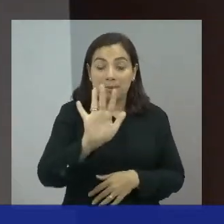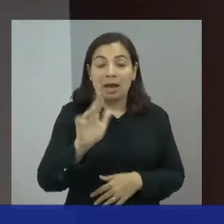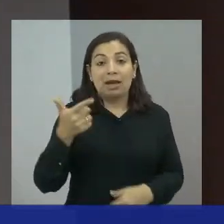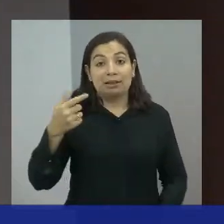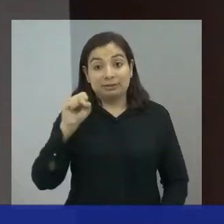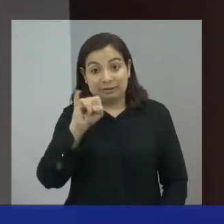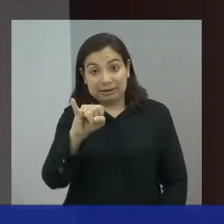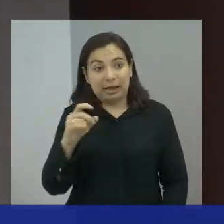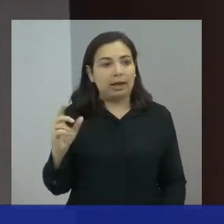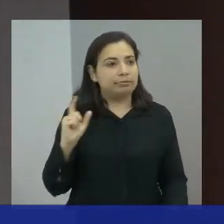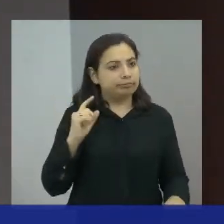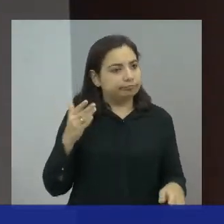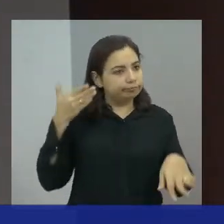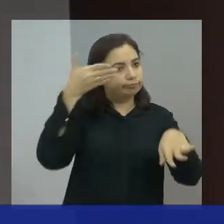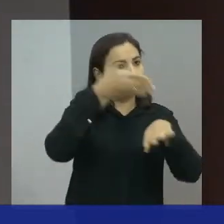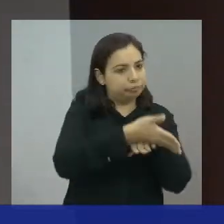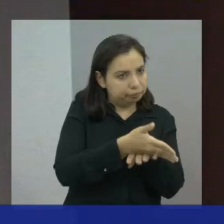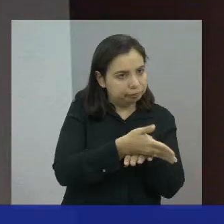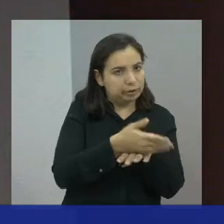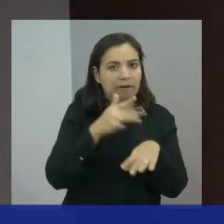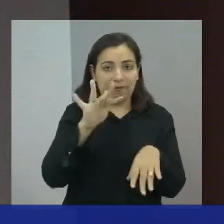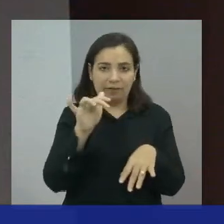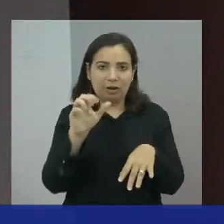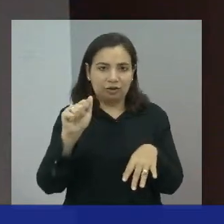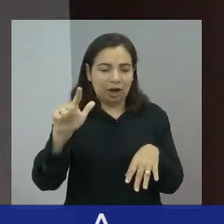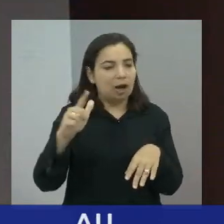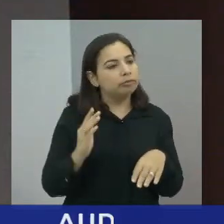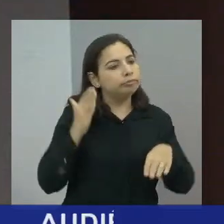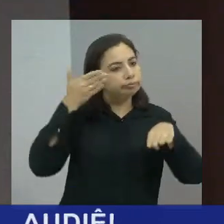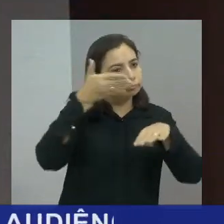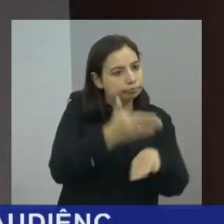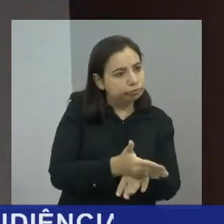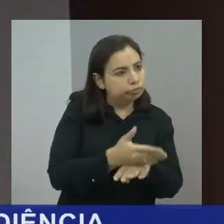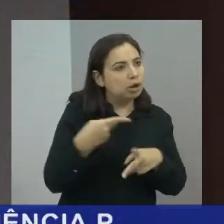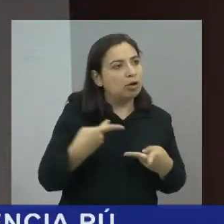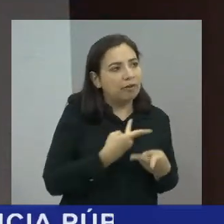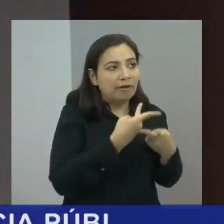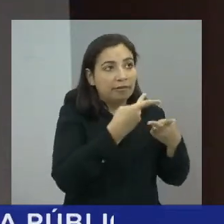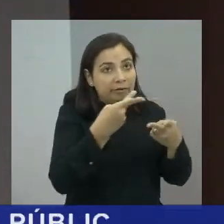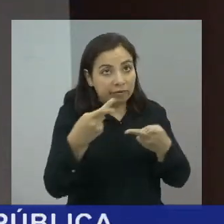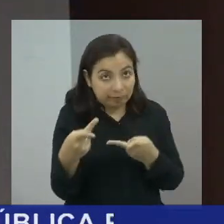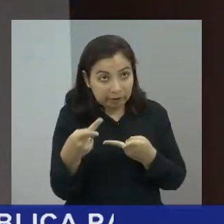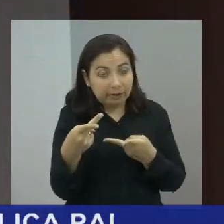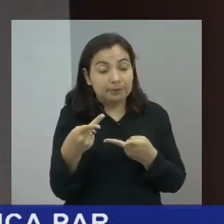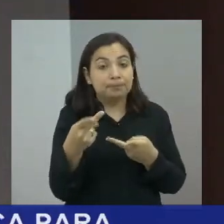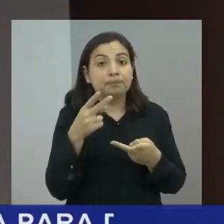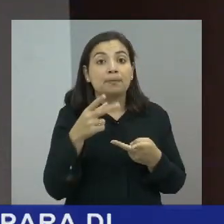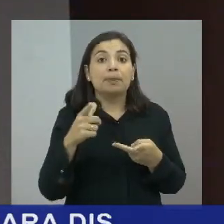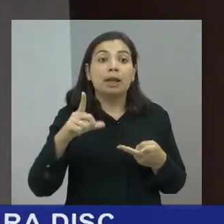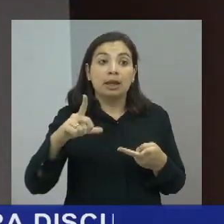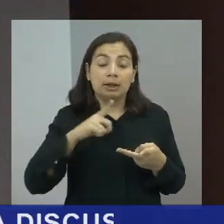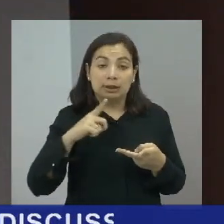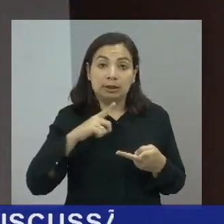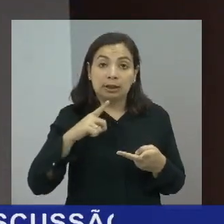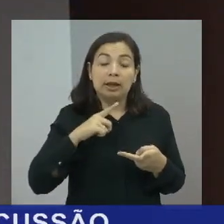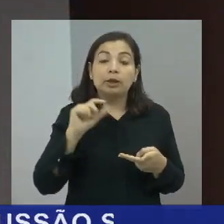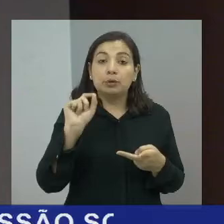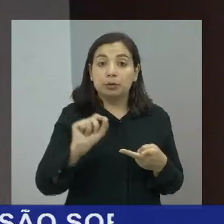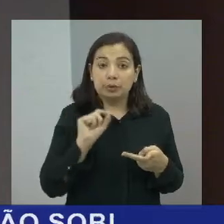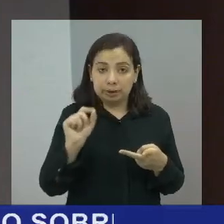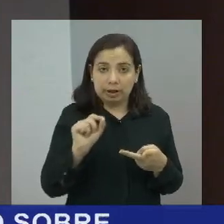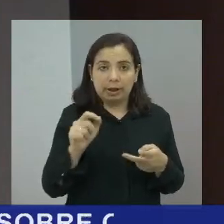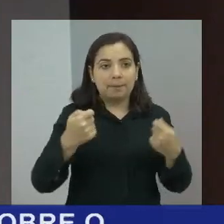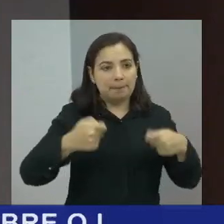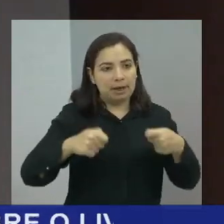o fiscal, nós temos uma regulamentação na agência de fiscalização que orienta o fiscal, que é um roteiro,